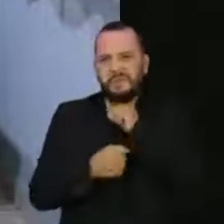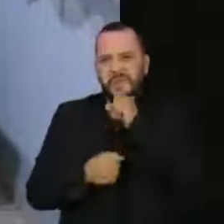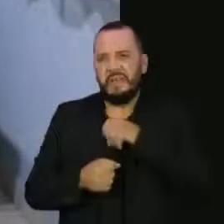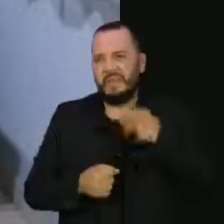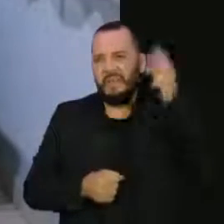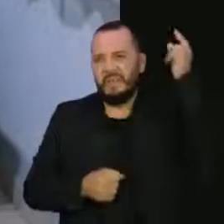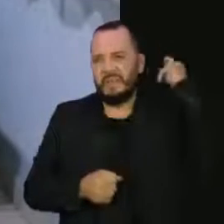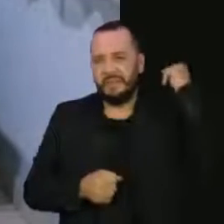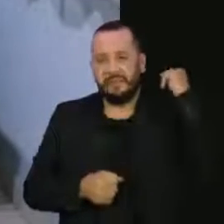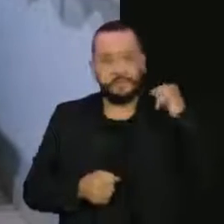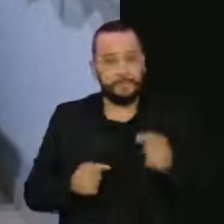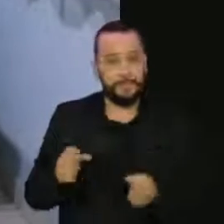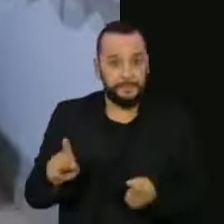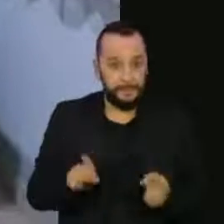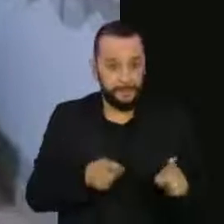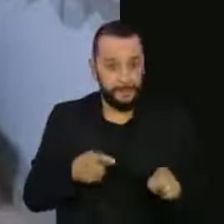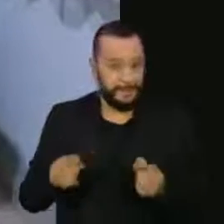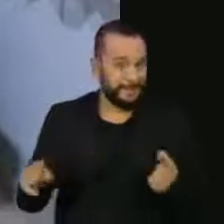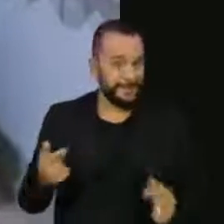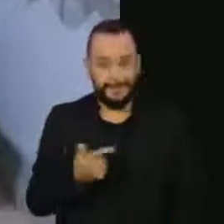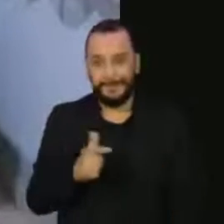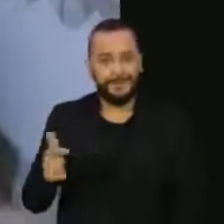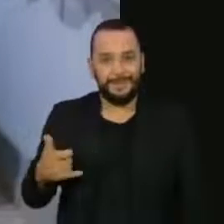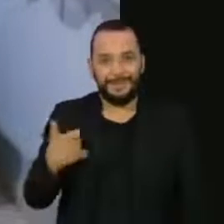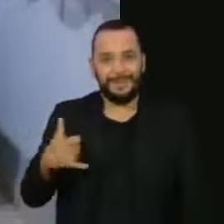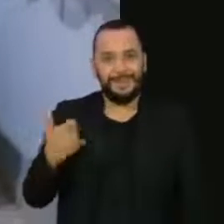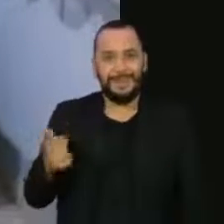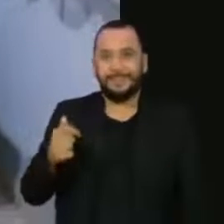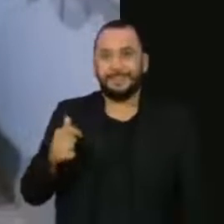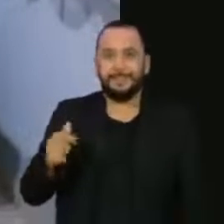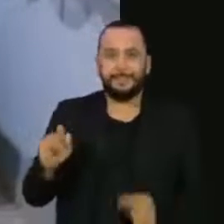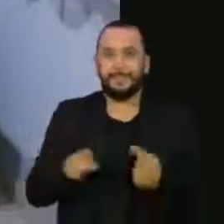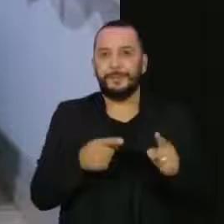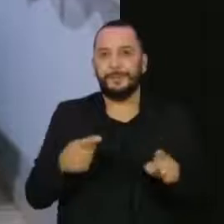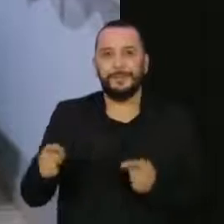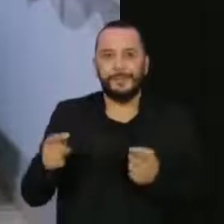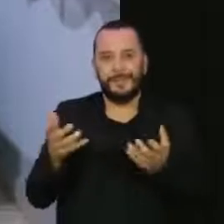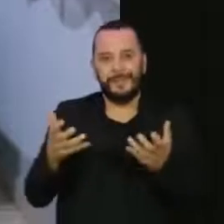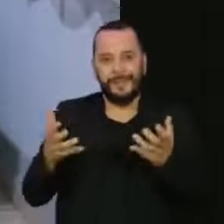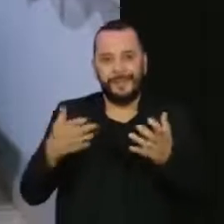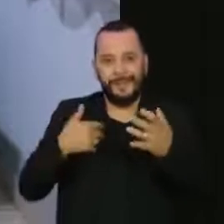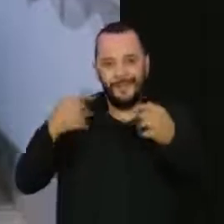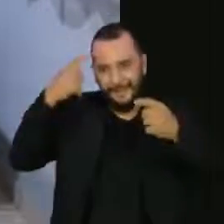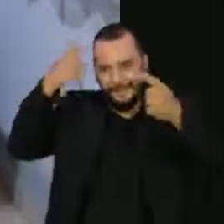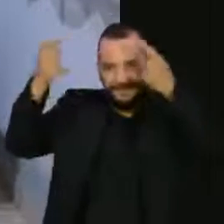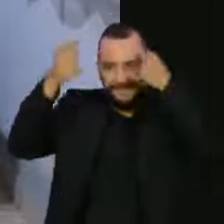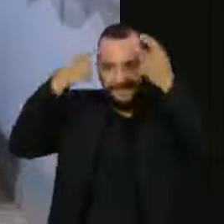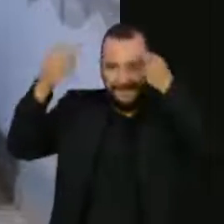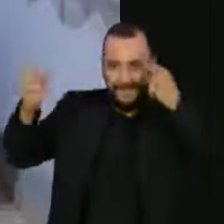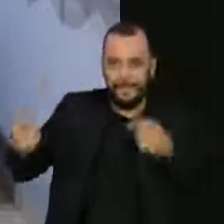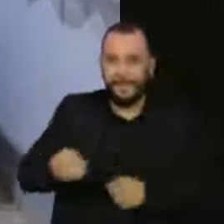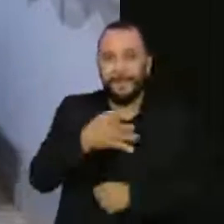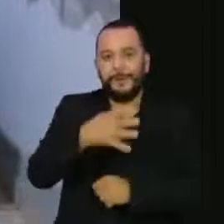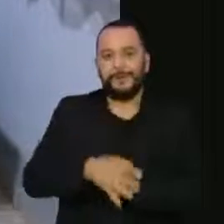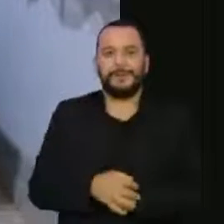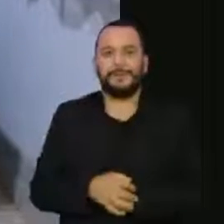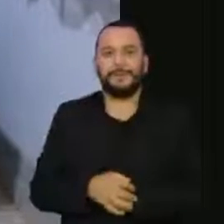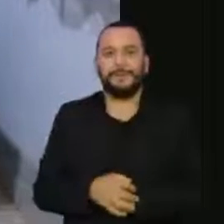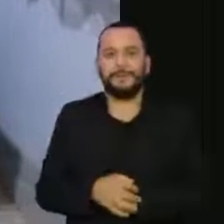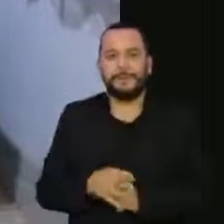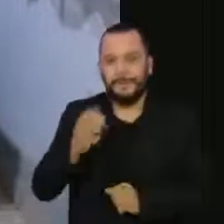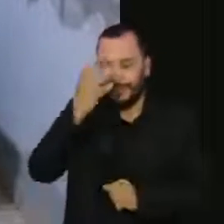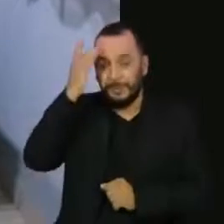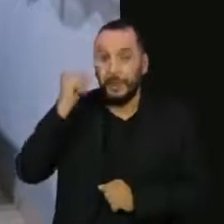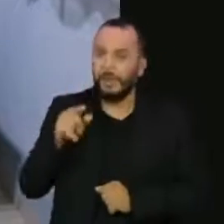tem idade, gente. A música, ela quer mais é ser cantada, quer ser redescoberta. E aí era tão legal a pessoa chegar e